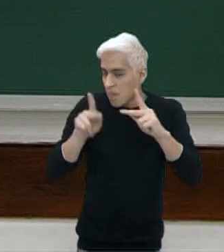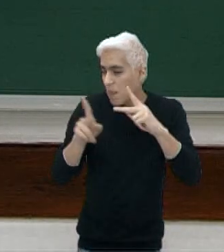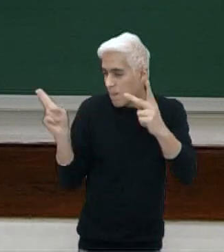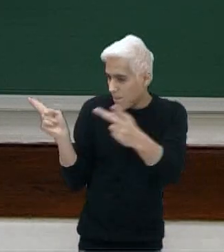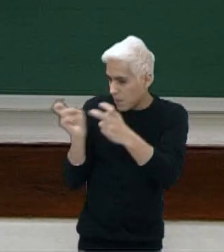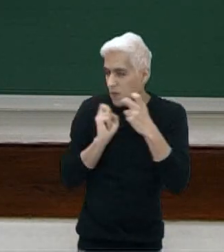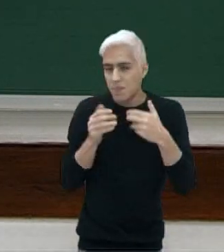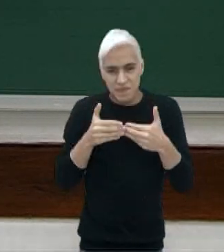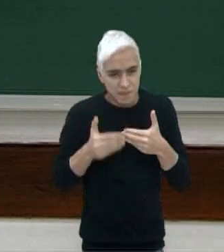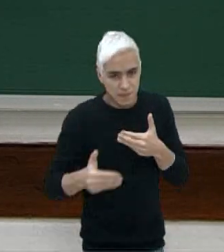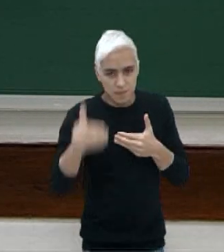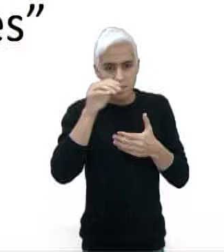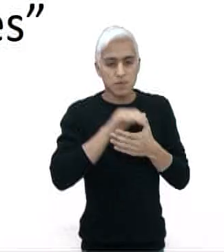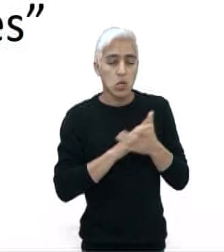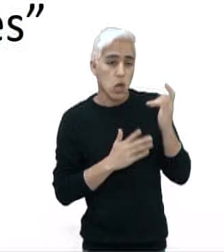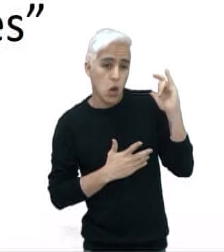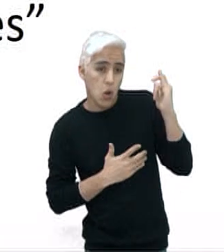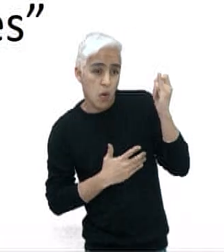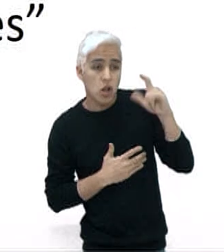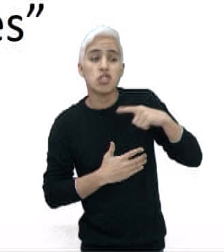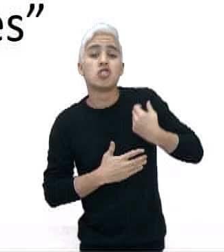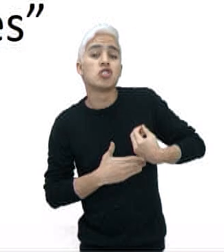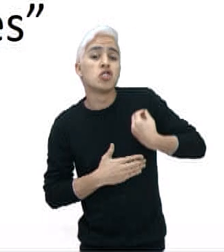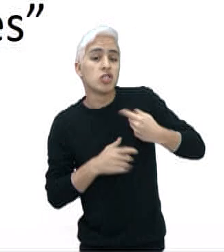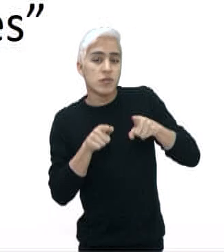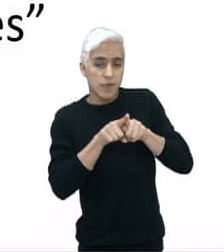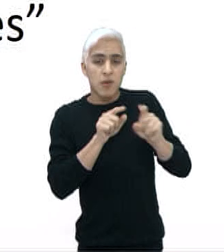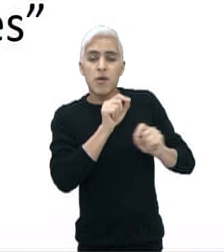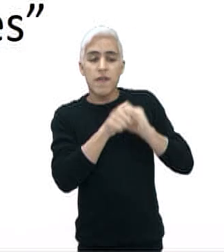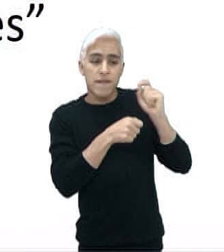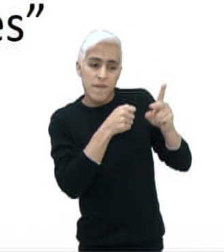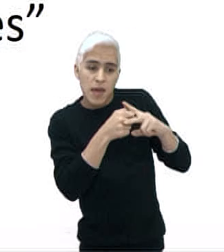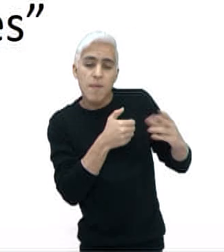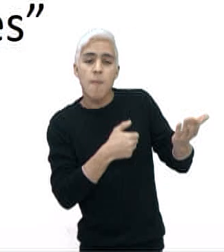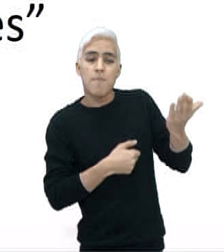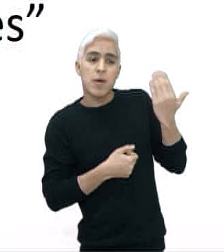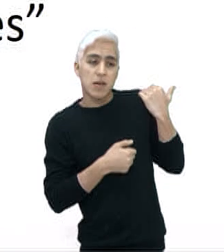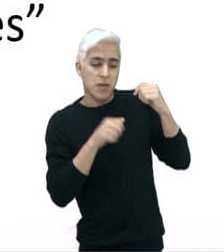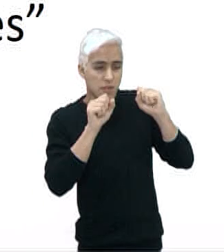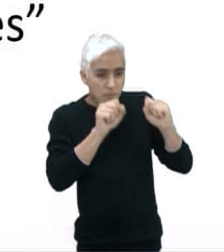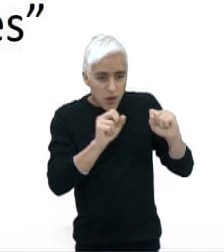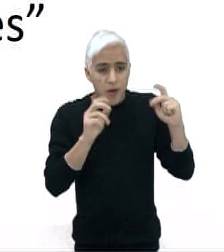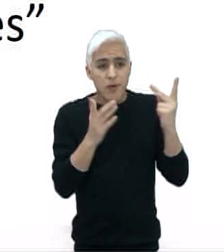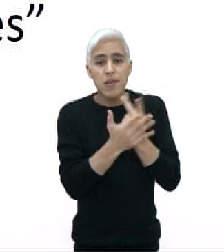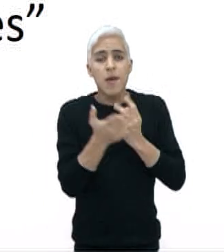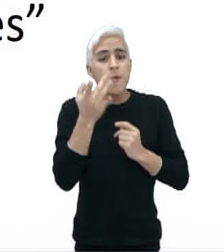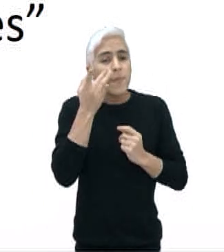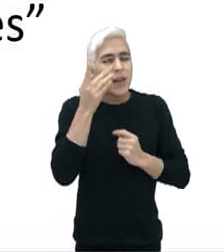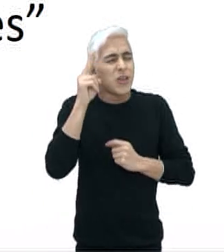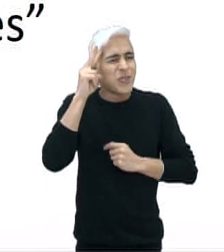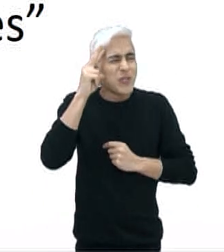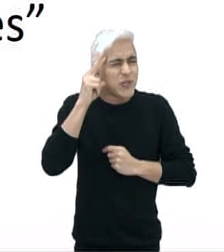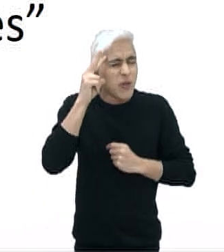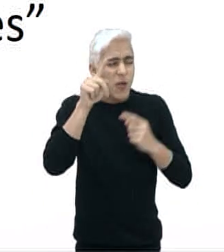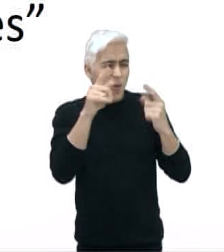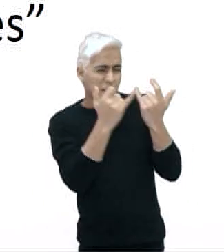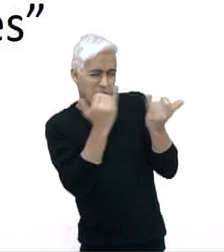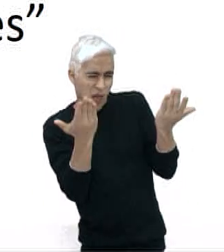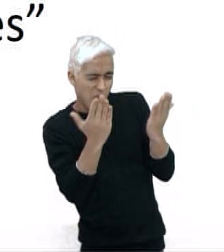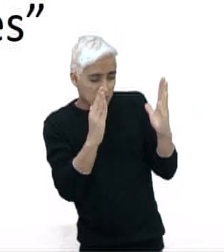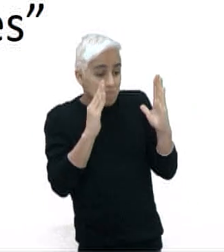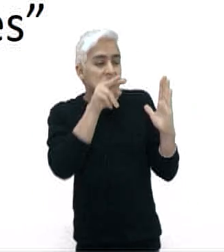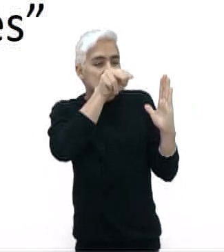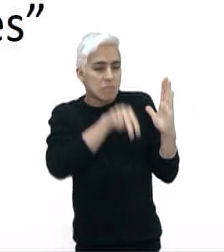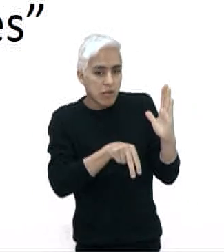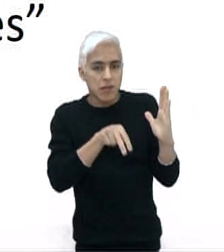isso, continuando. O relato apresenta verbos no passado, porém pode ocorrer o presente histórico, como a gente viu agora.